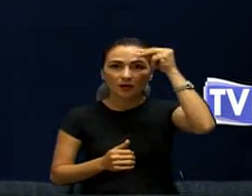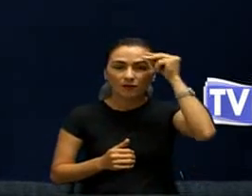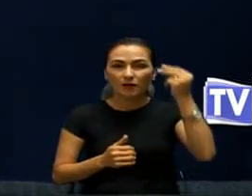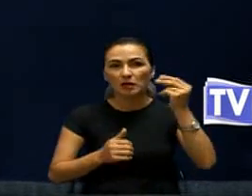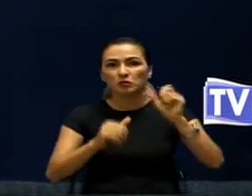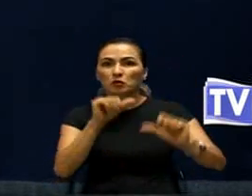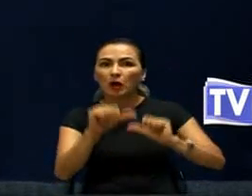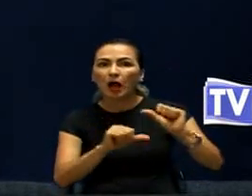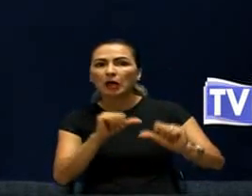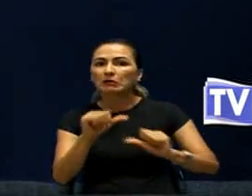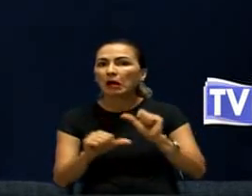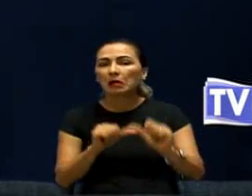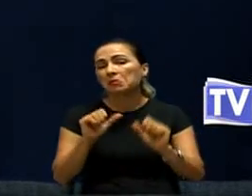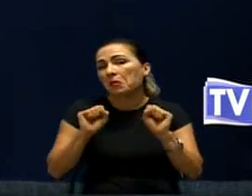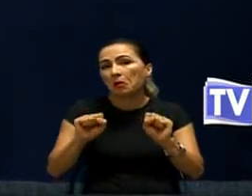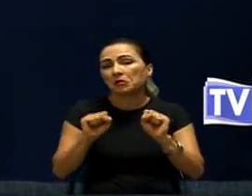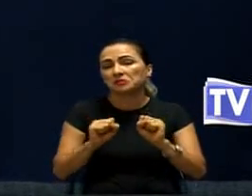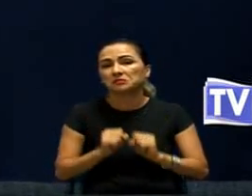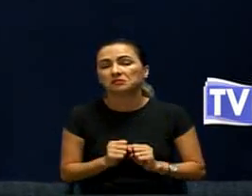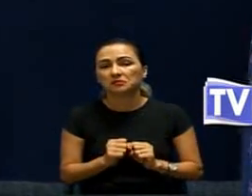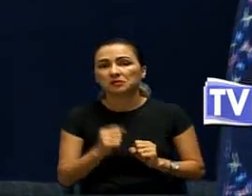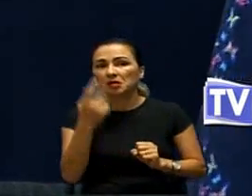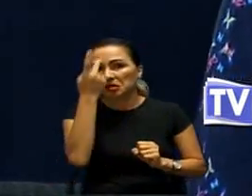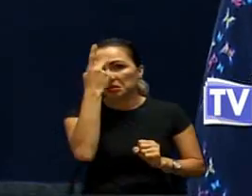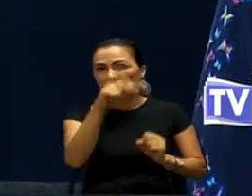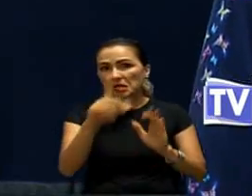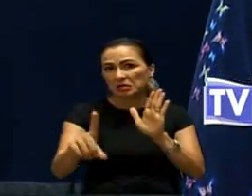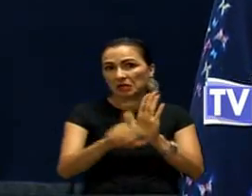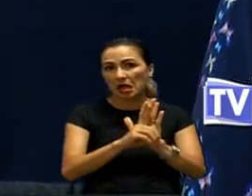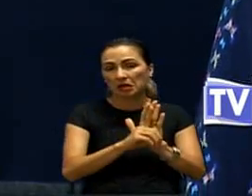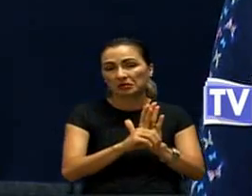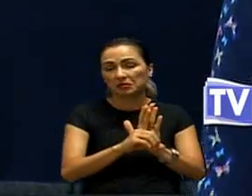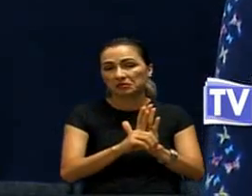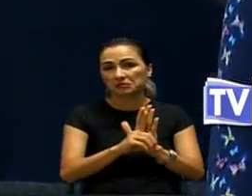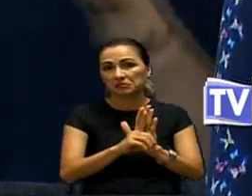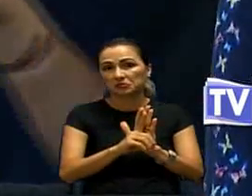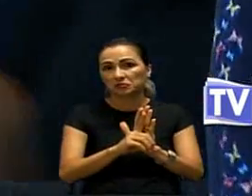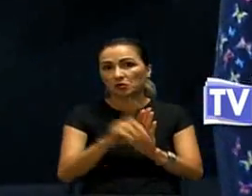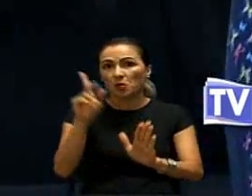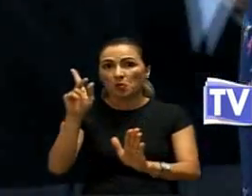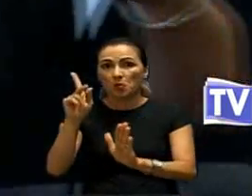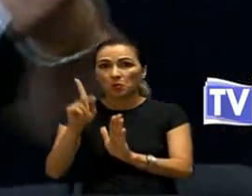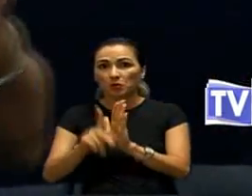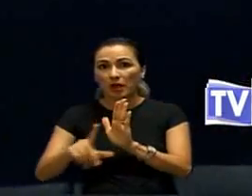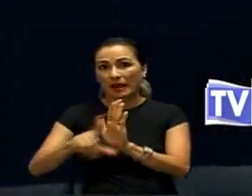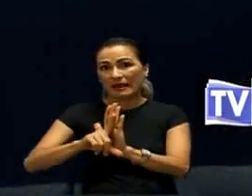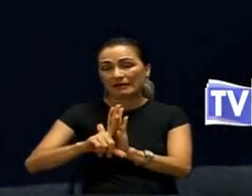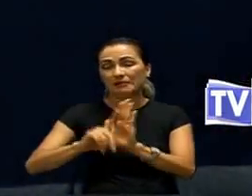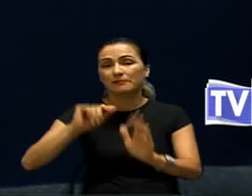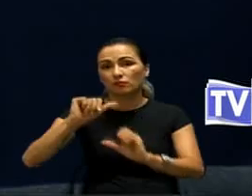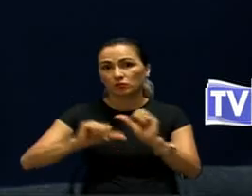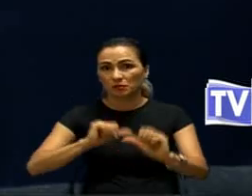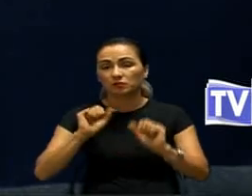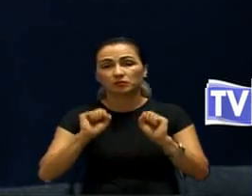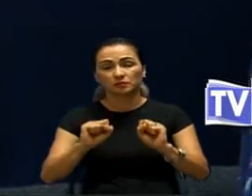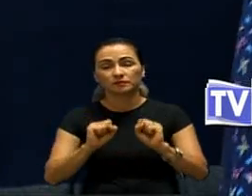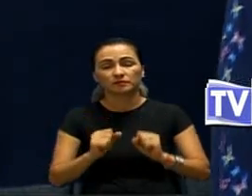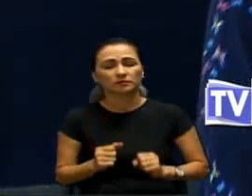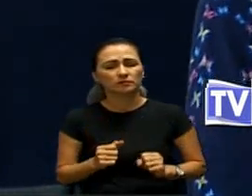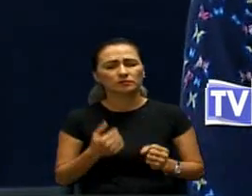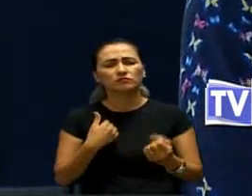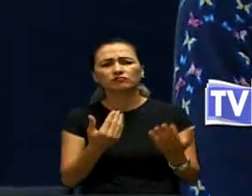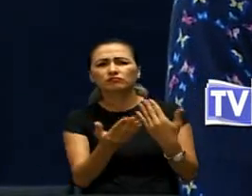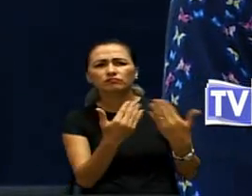decreto. A minha preocupação era em relação a isso. Conversando com algumas profissionais da saúde